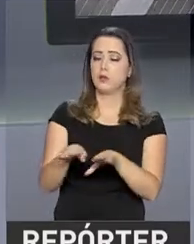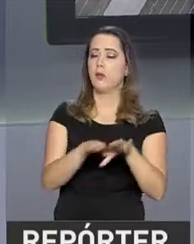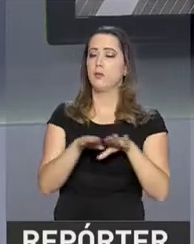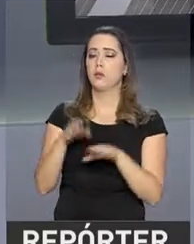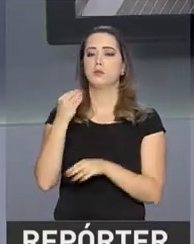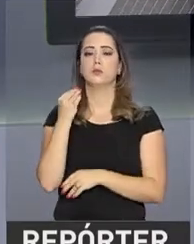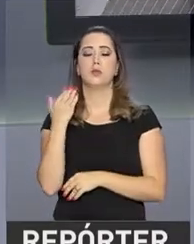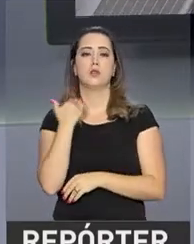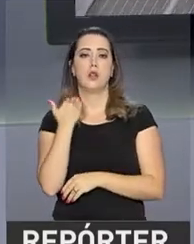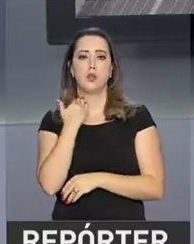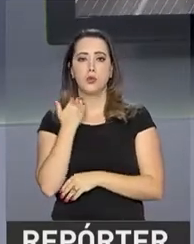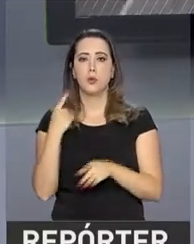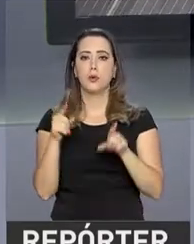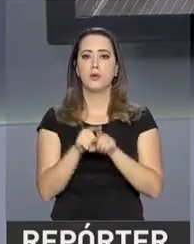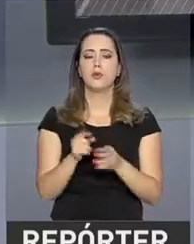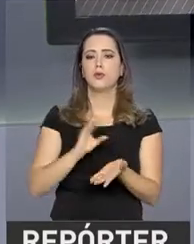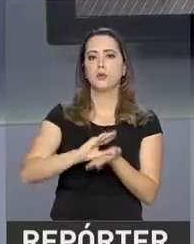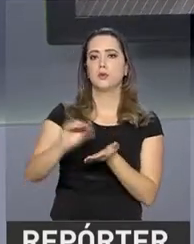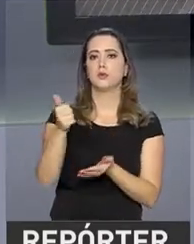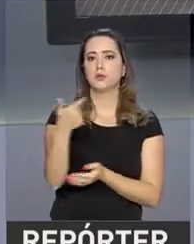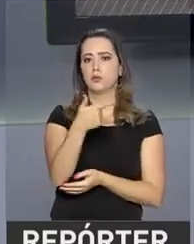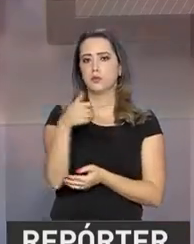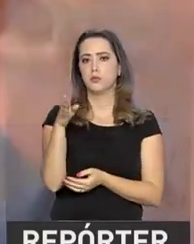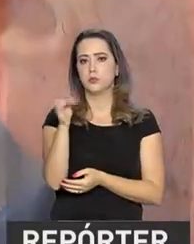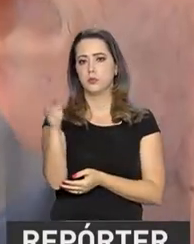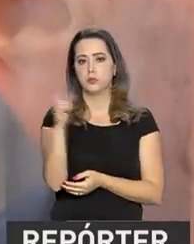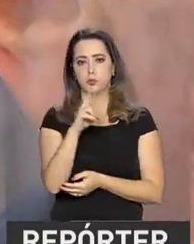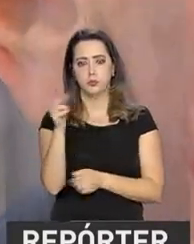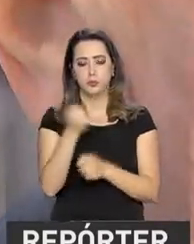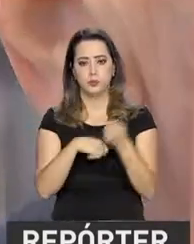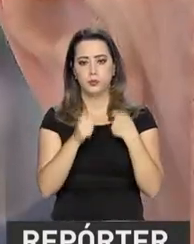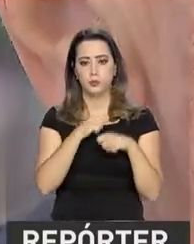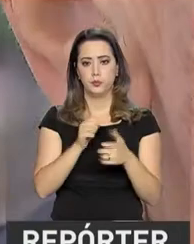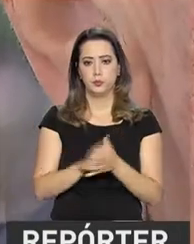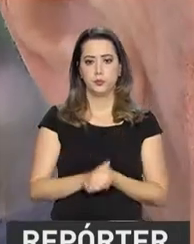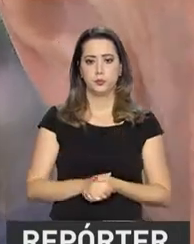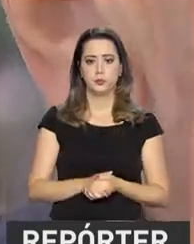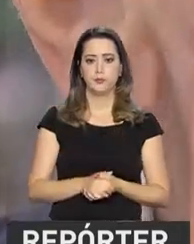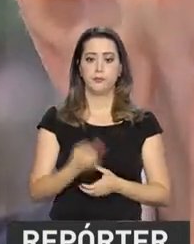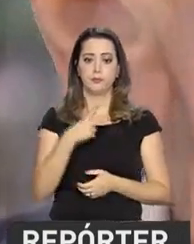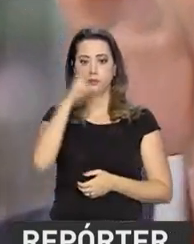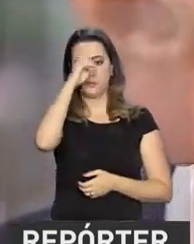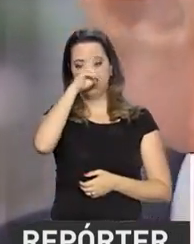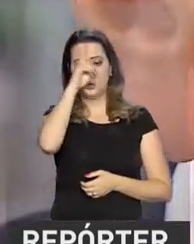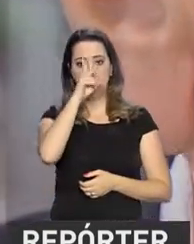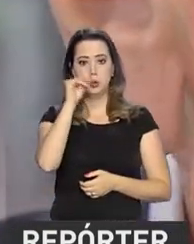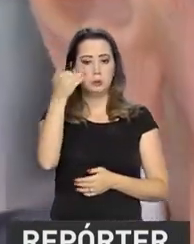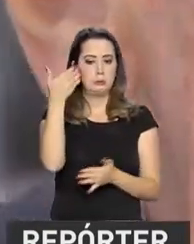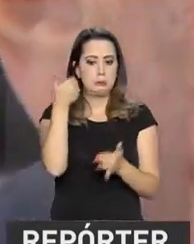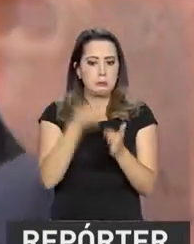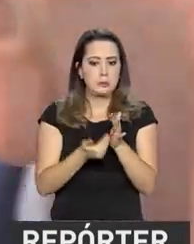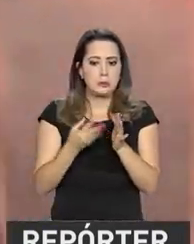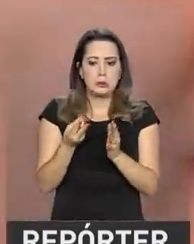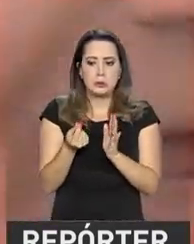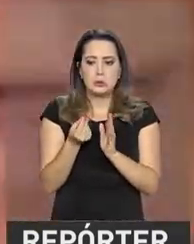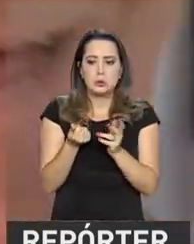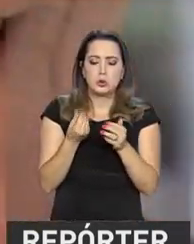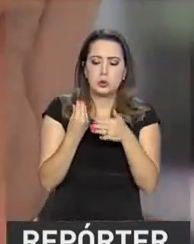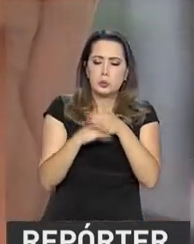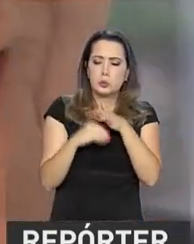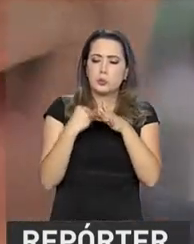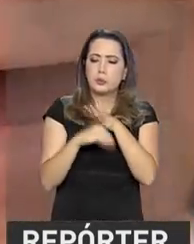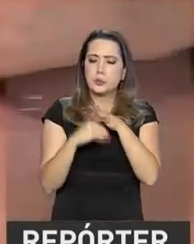até 12 bilhões de reais na economia as lembranças do dia em que ficou sem o dinheiro que poupou durante